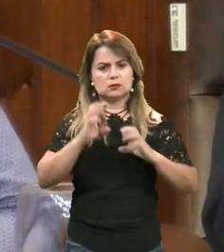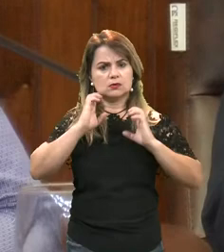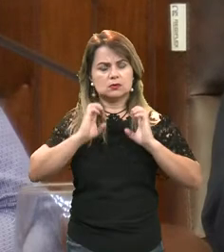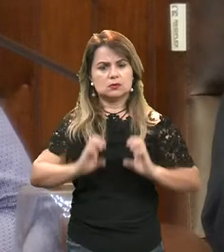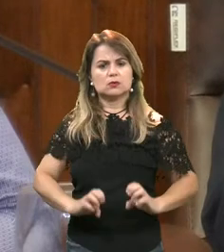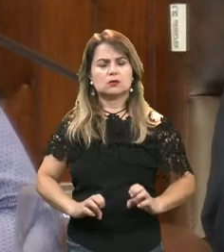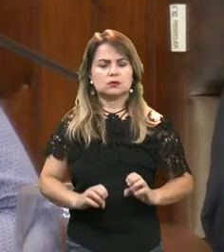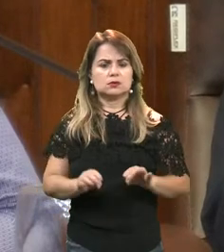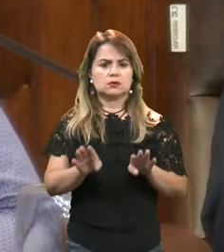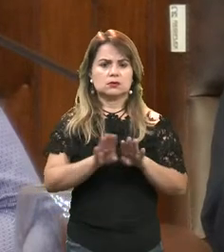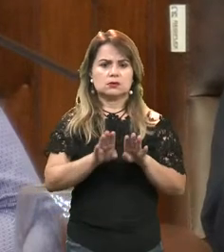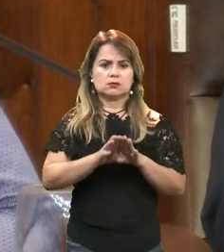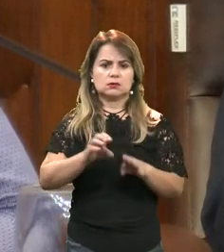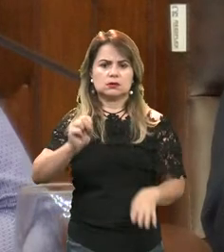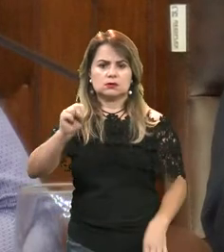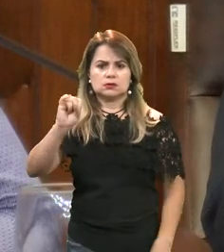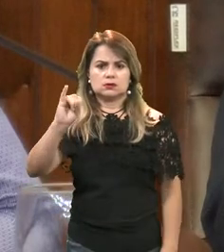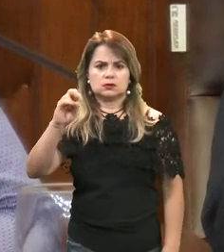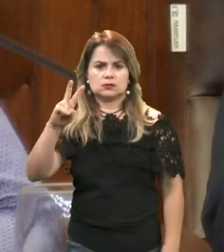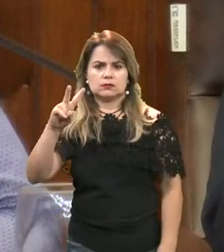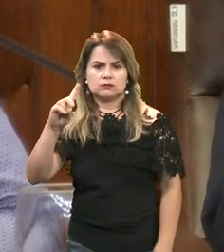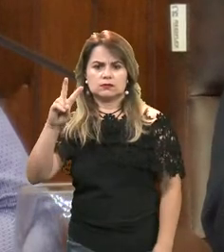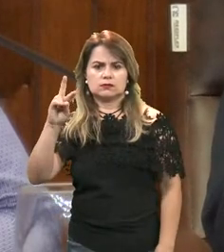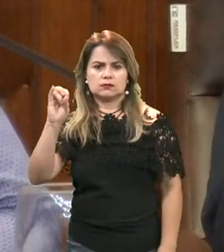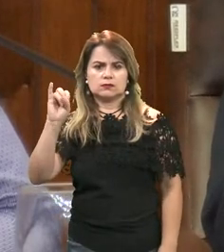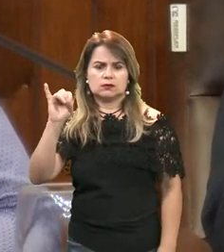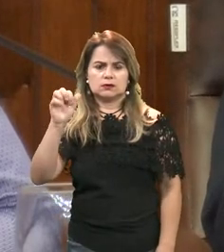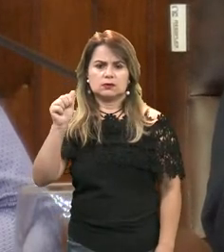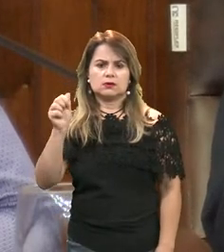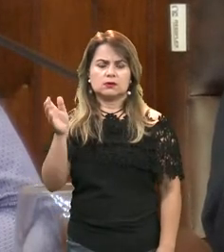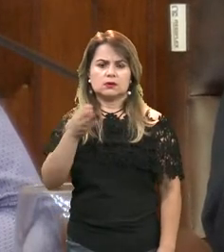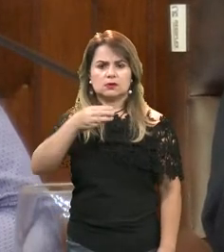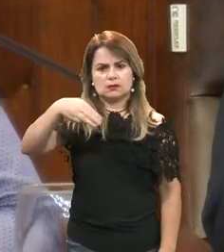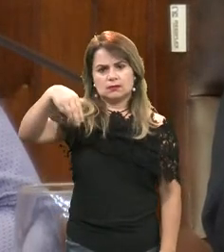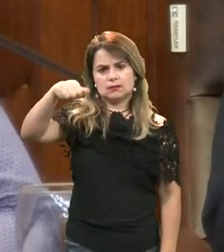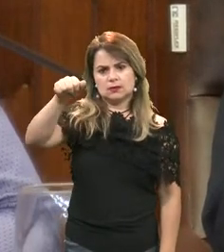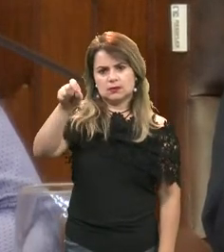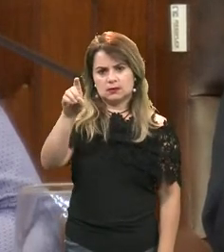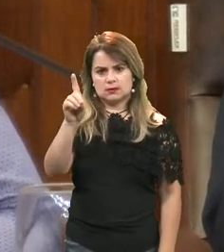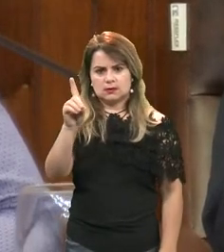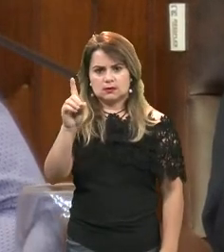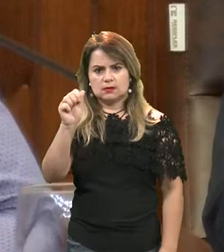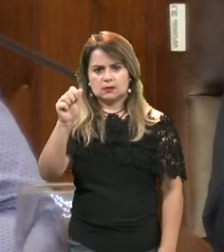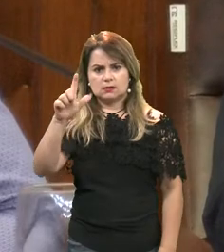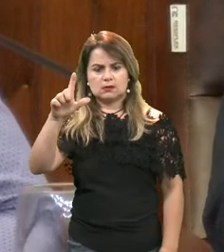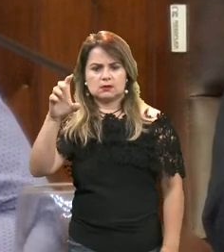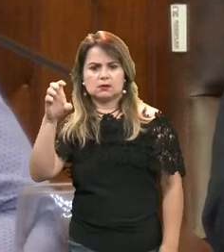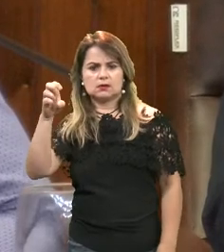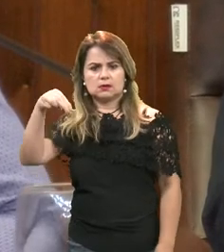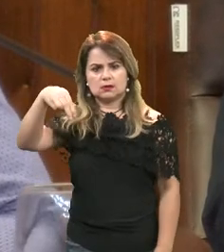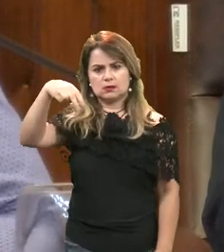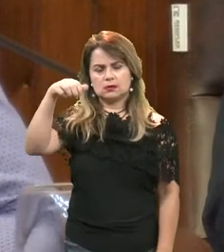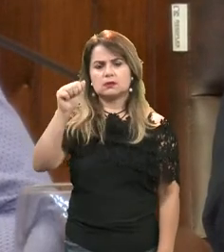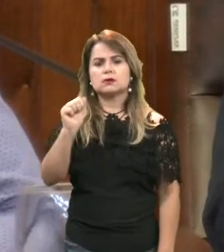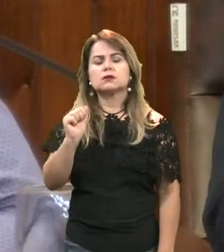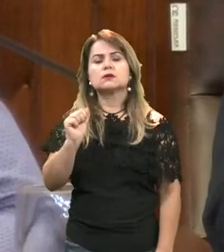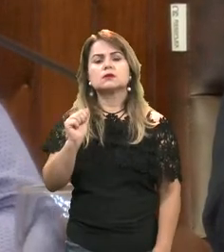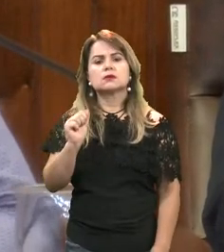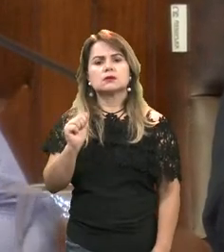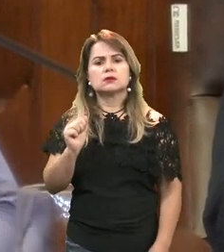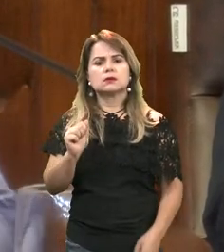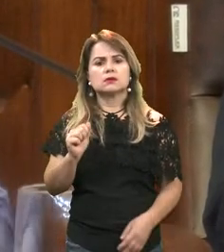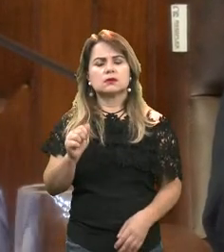de Almeida Perão, Cláudia Marim Pereira Castelazzi, Madalena Colombo, Gabriel Vitor Delboni da Silva